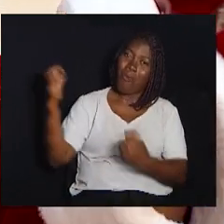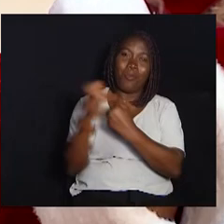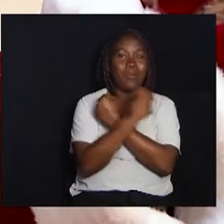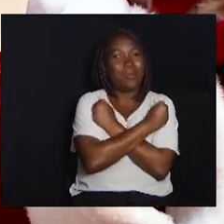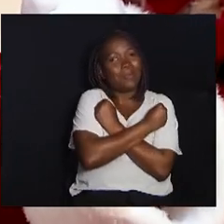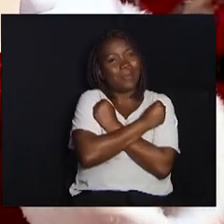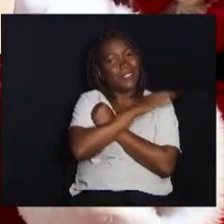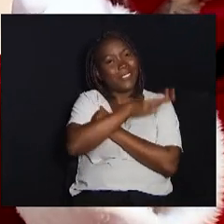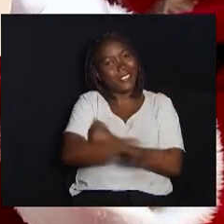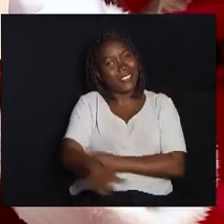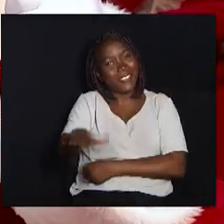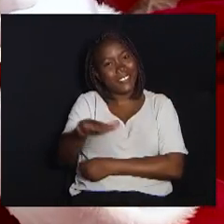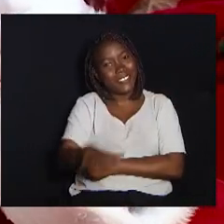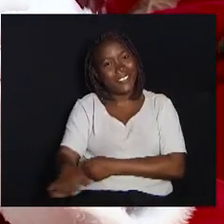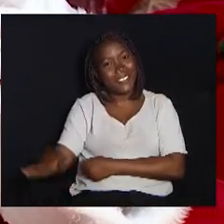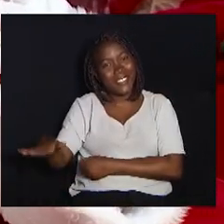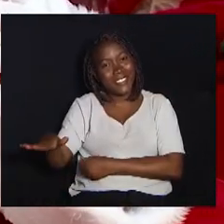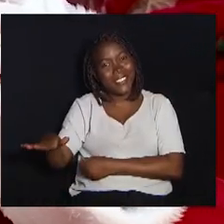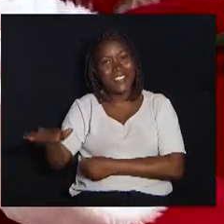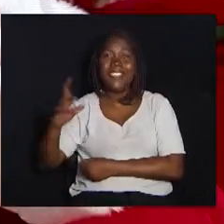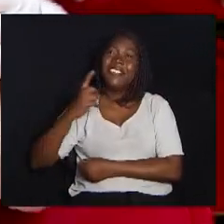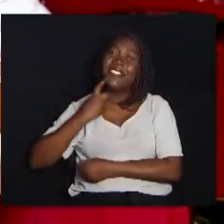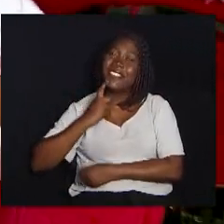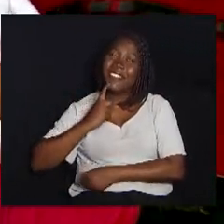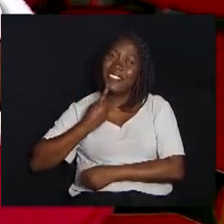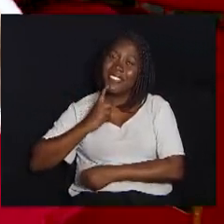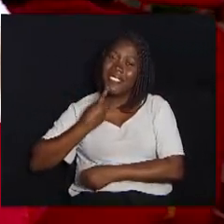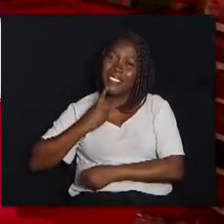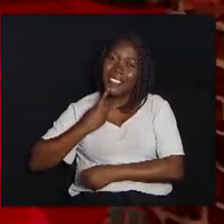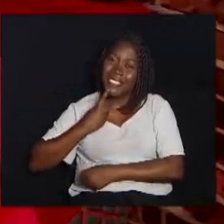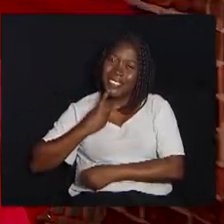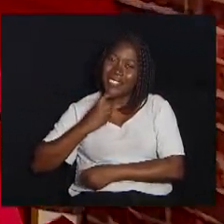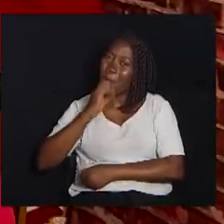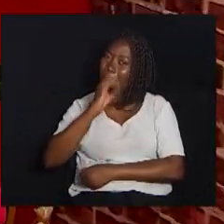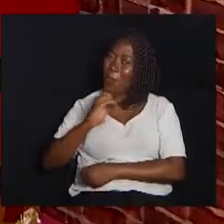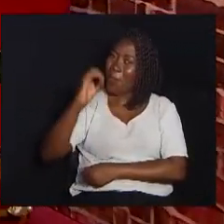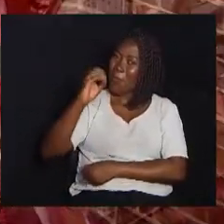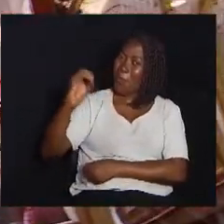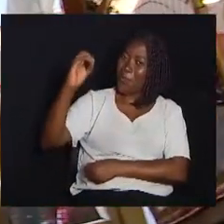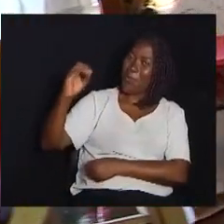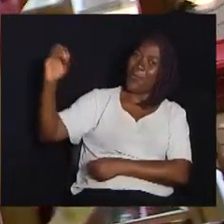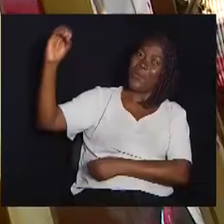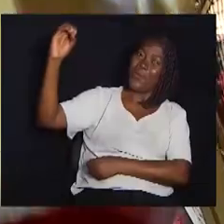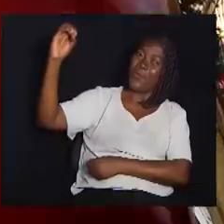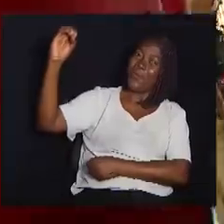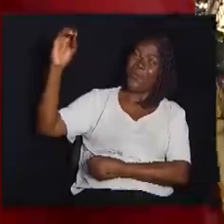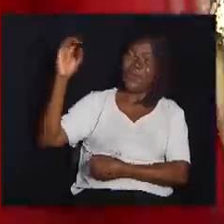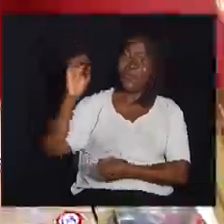criançada de Campinas! Ho, ho, ho!